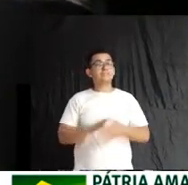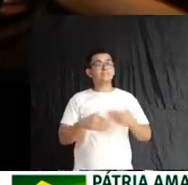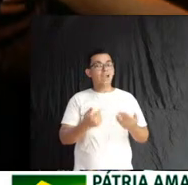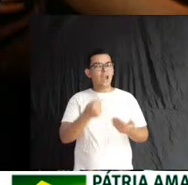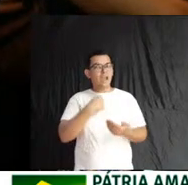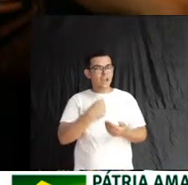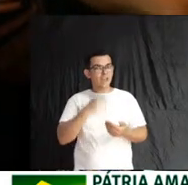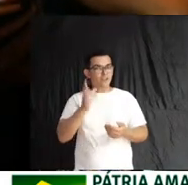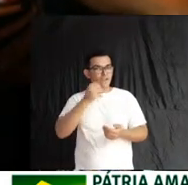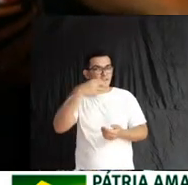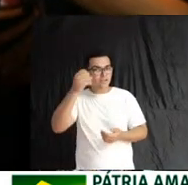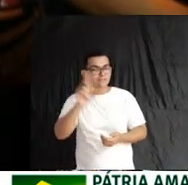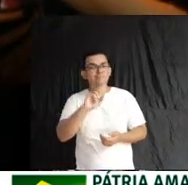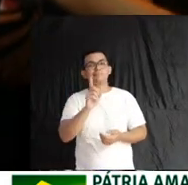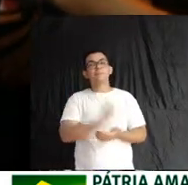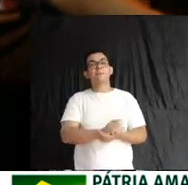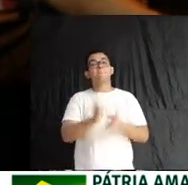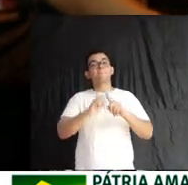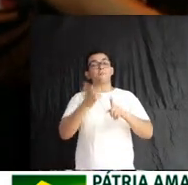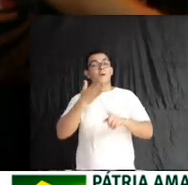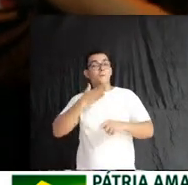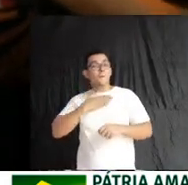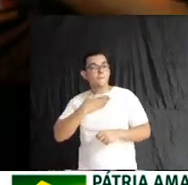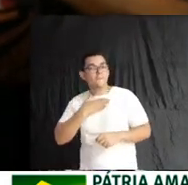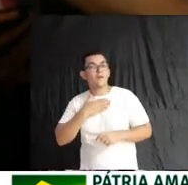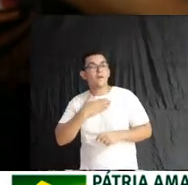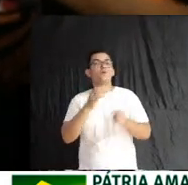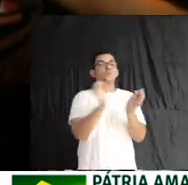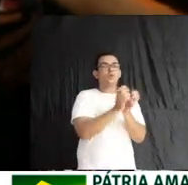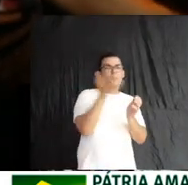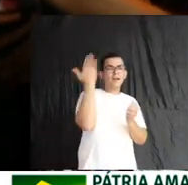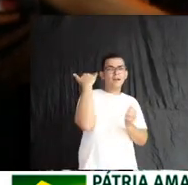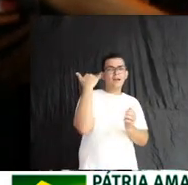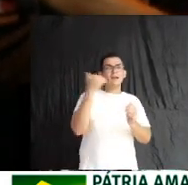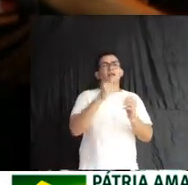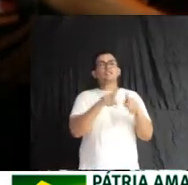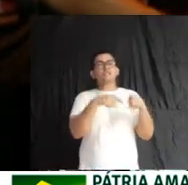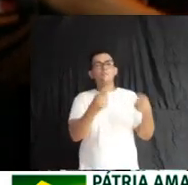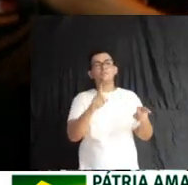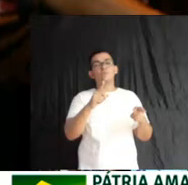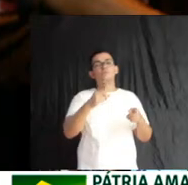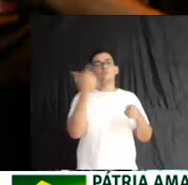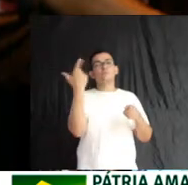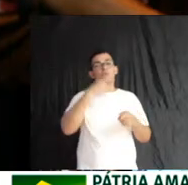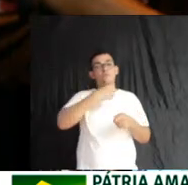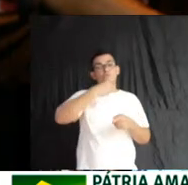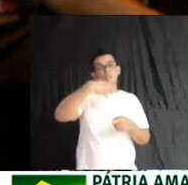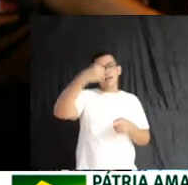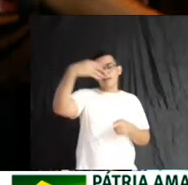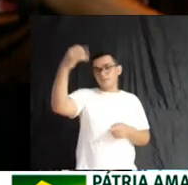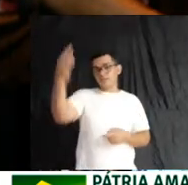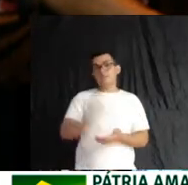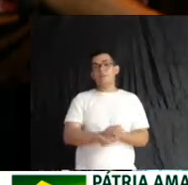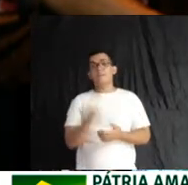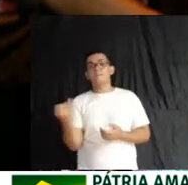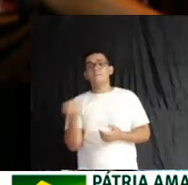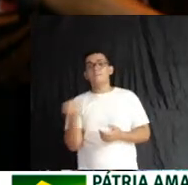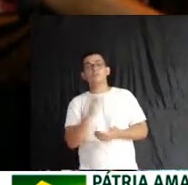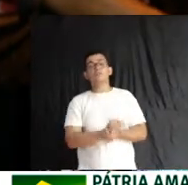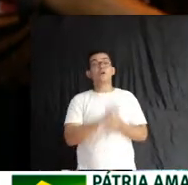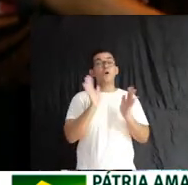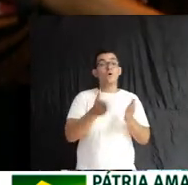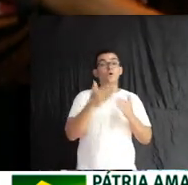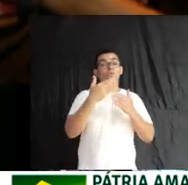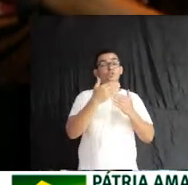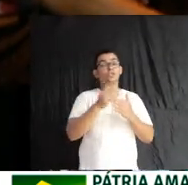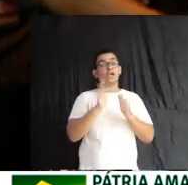Os músicos que tocaram comigo, hoje eu tenho o privilégio de dizer que toquei e continuo tocando